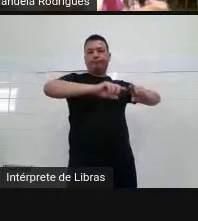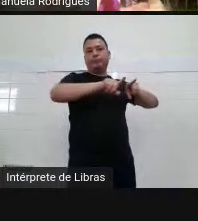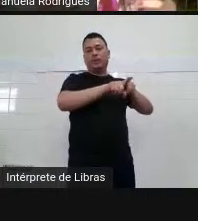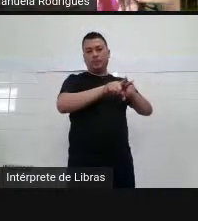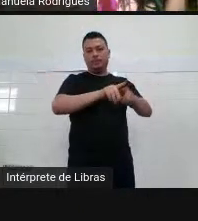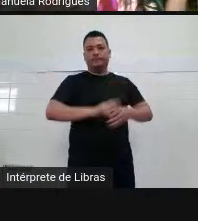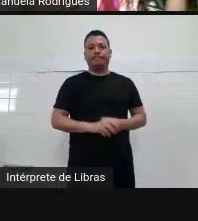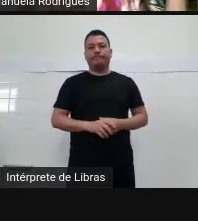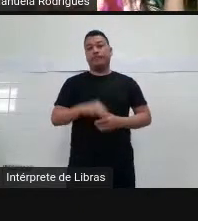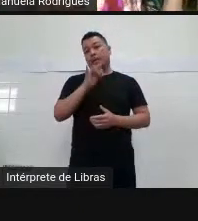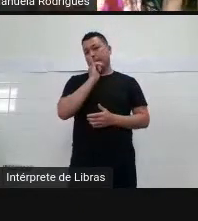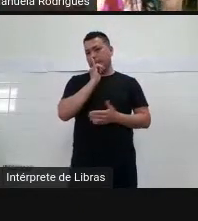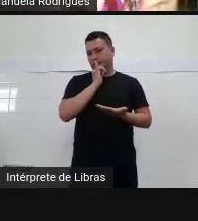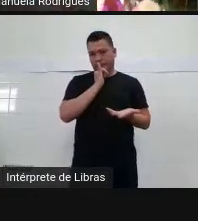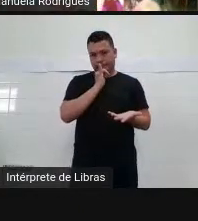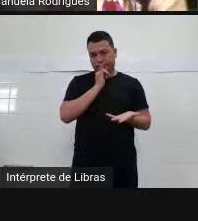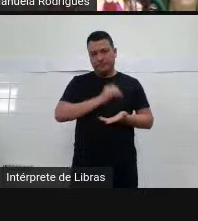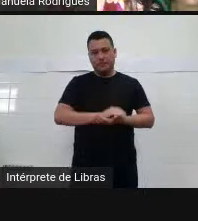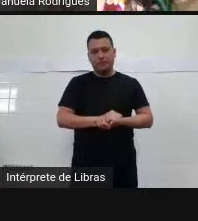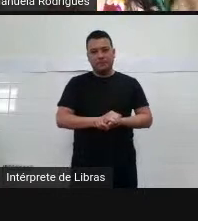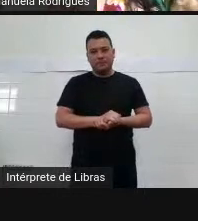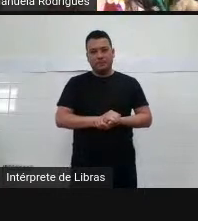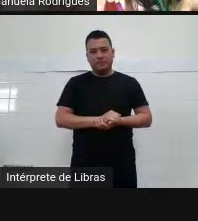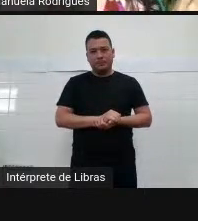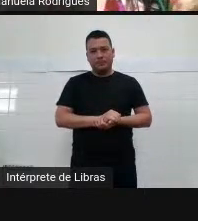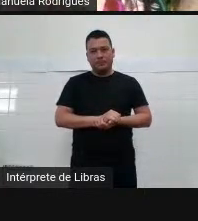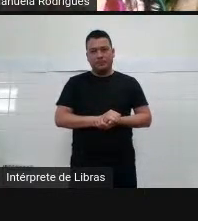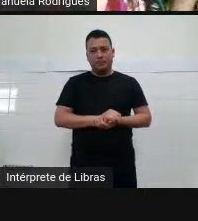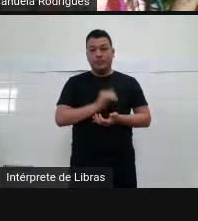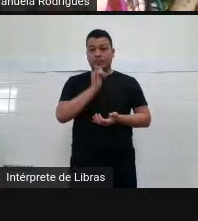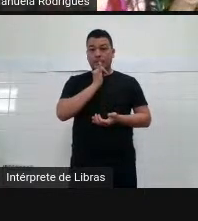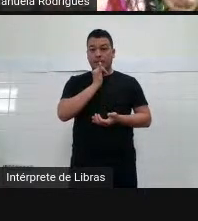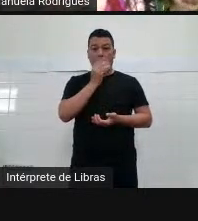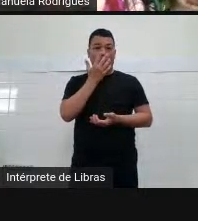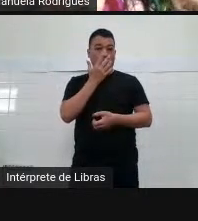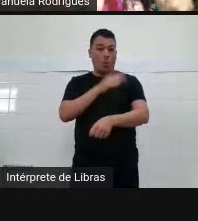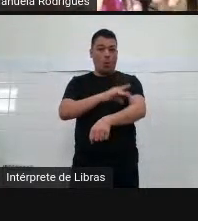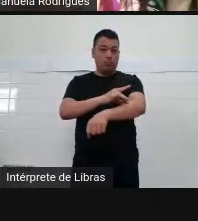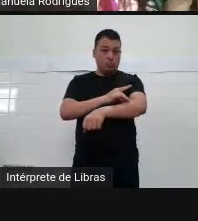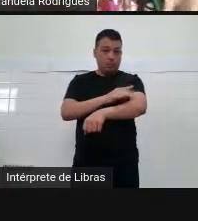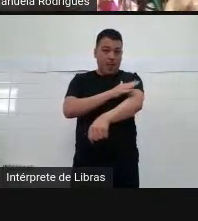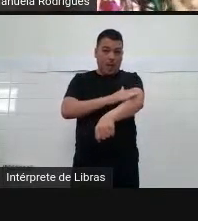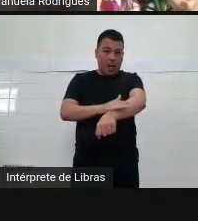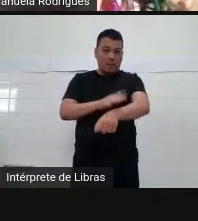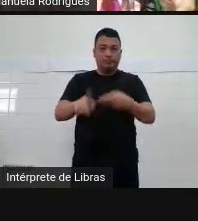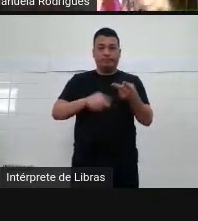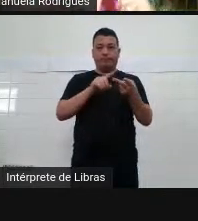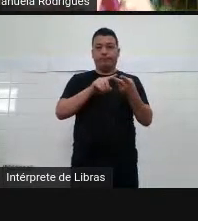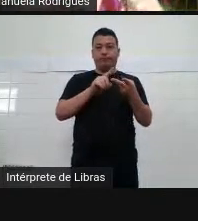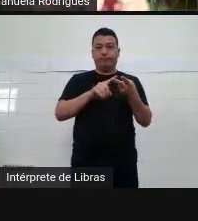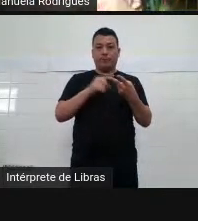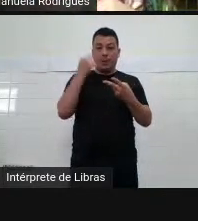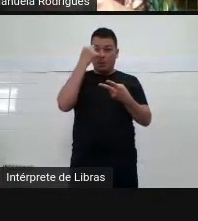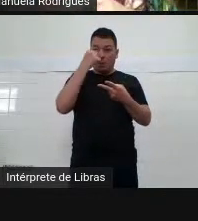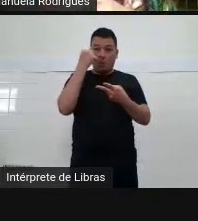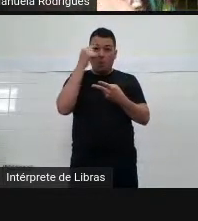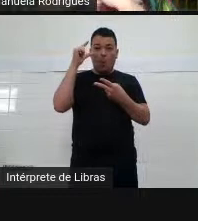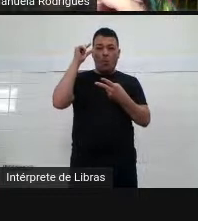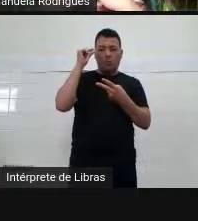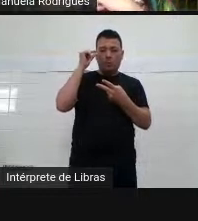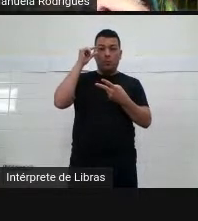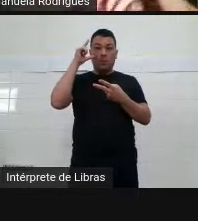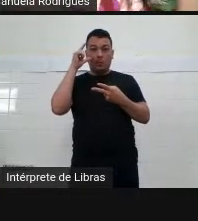pensa, por exemplo, né, como cor da pele, formato dos olhos,